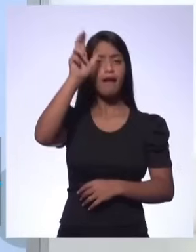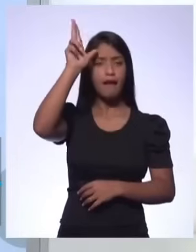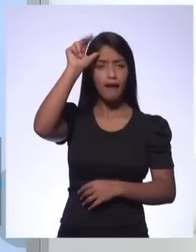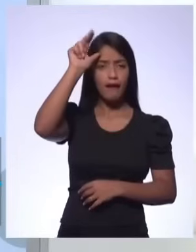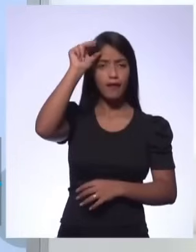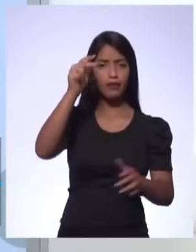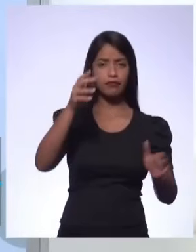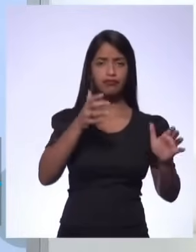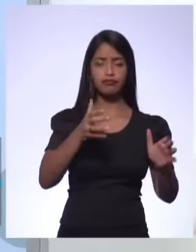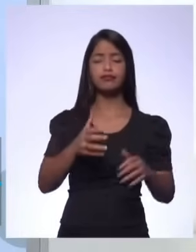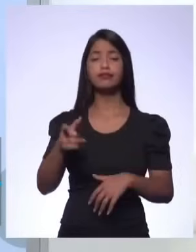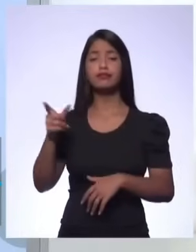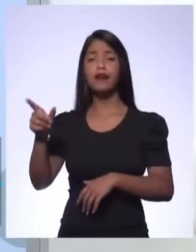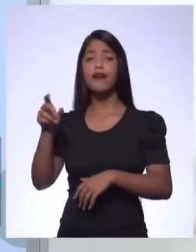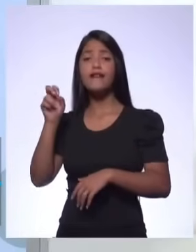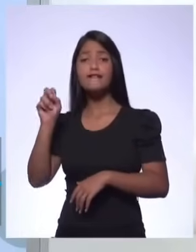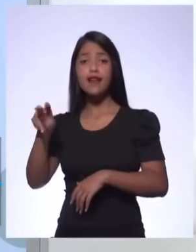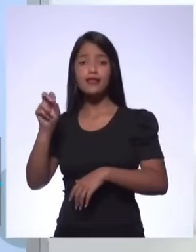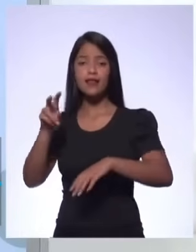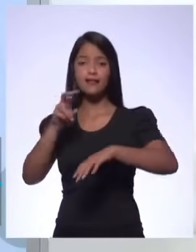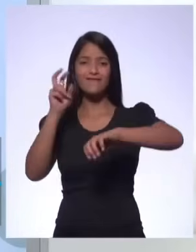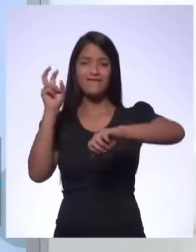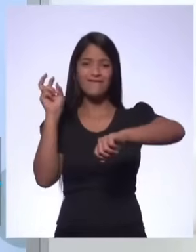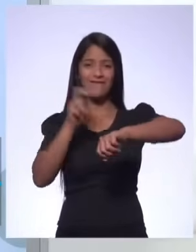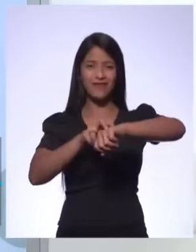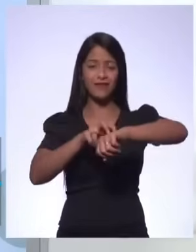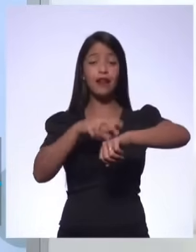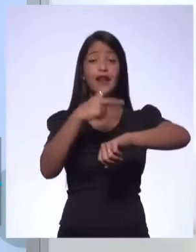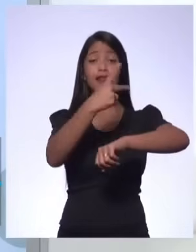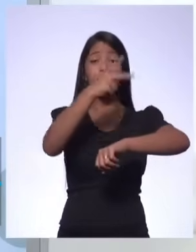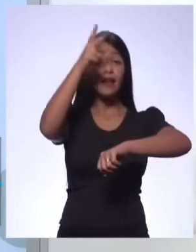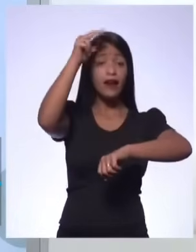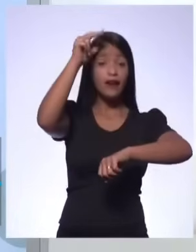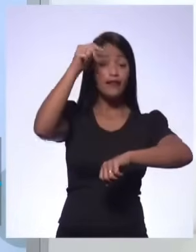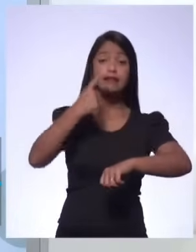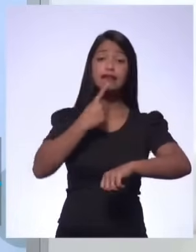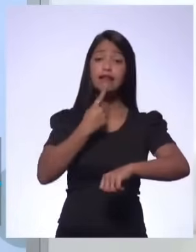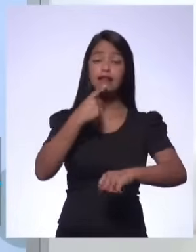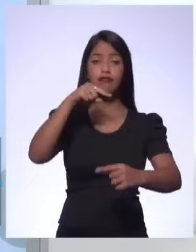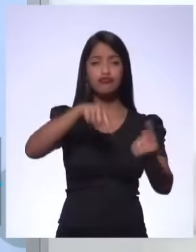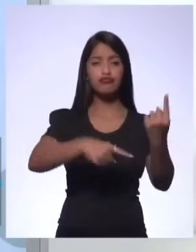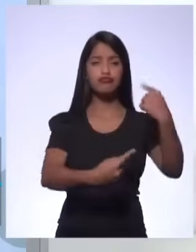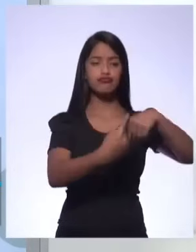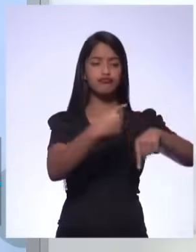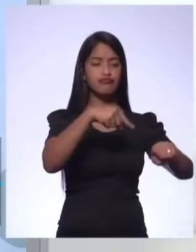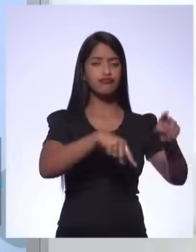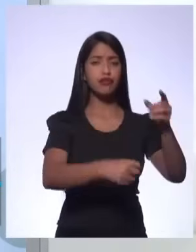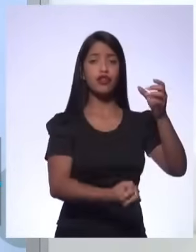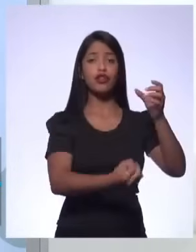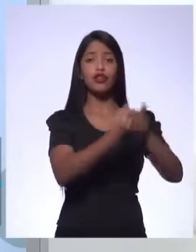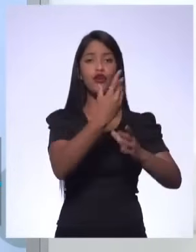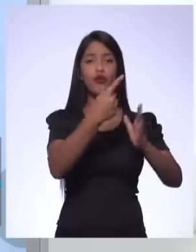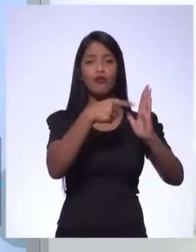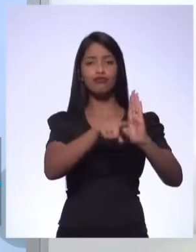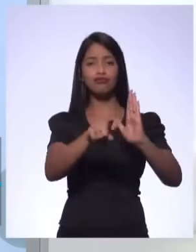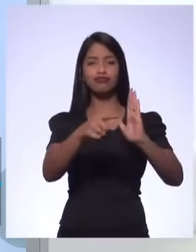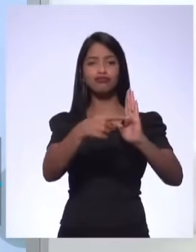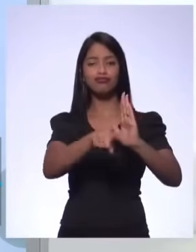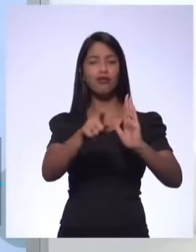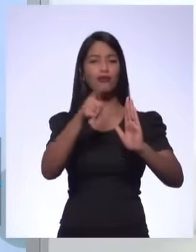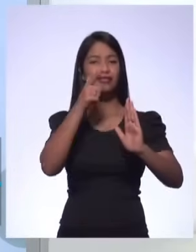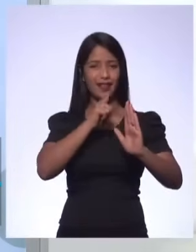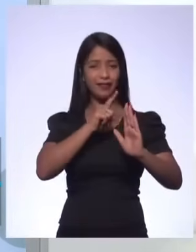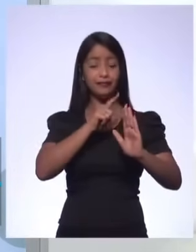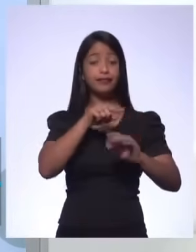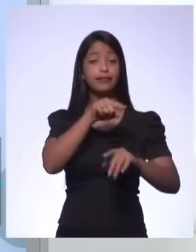o veneno da jararaca no cavalo e o sangue do cavalo vai produzir uma defesa. E aí você extrai o sangue do cavalo e tira